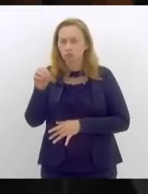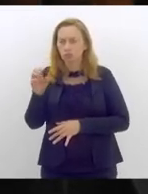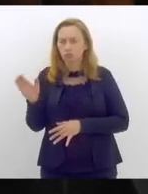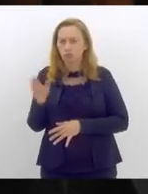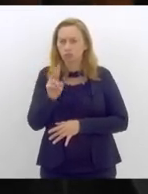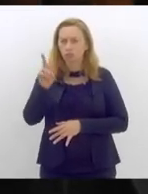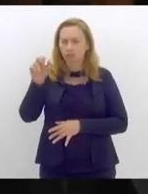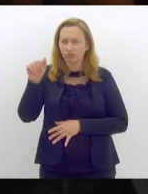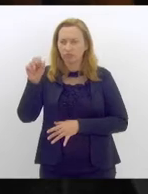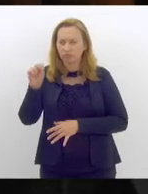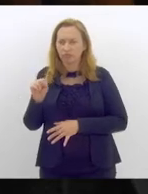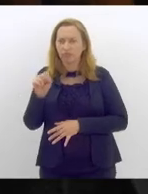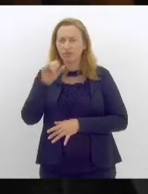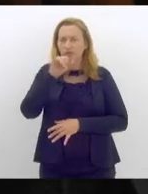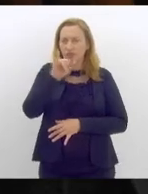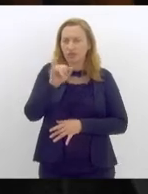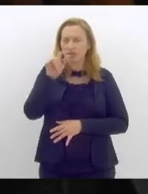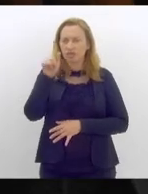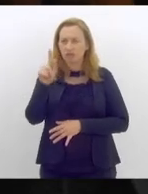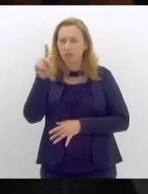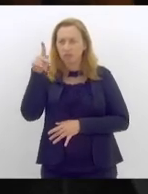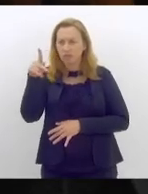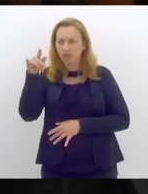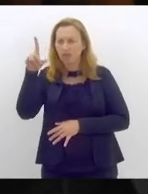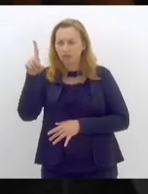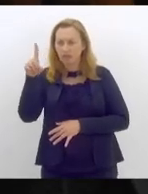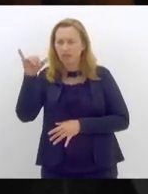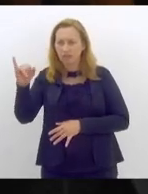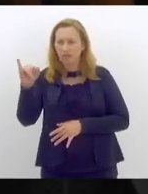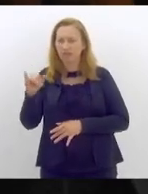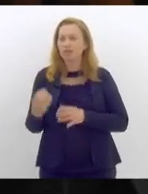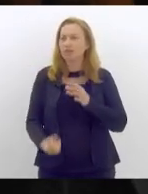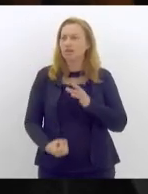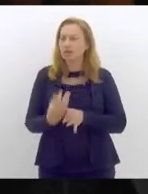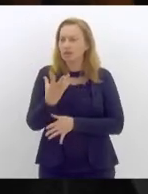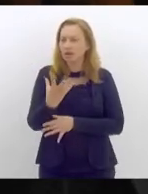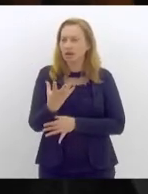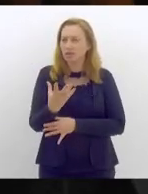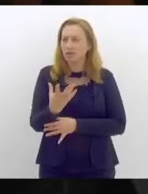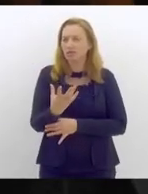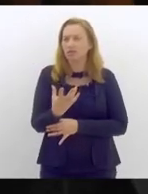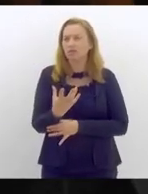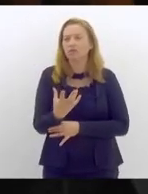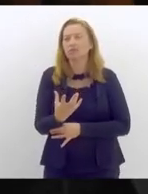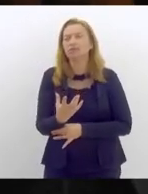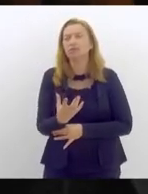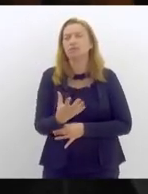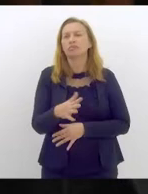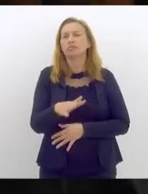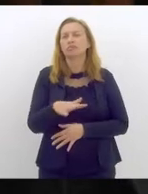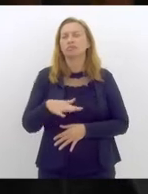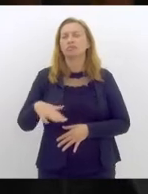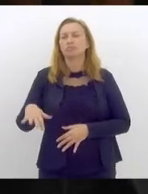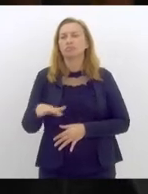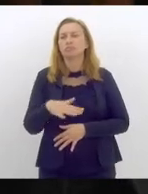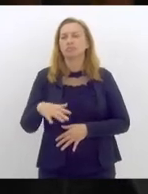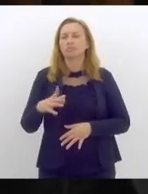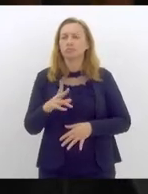e a esse índice volta a dizer criado pelo Ends privado